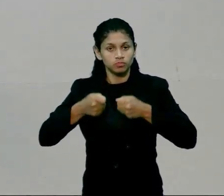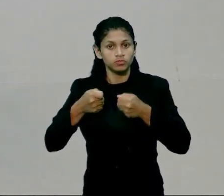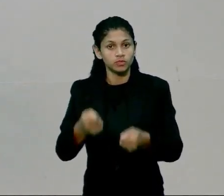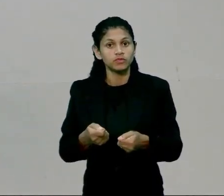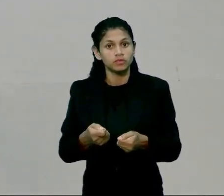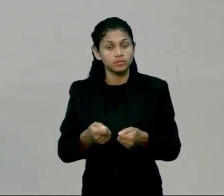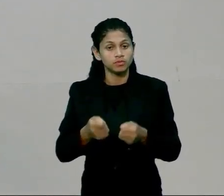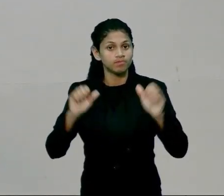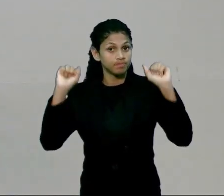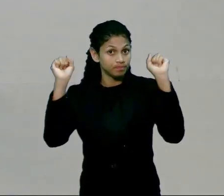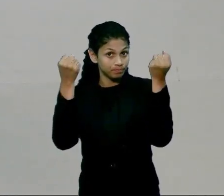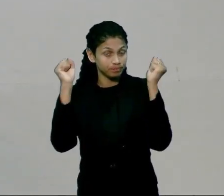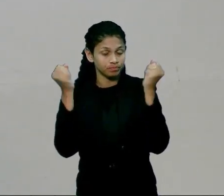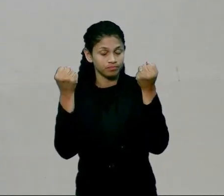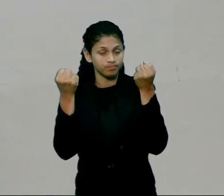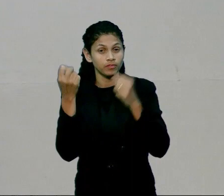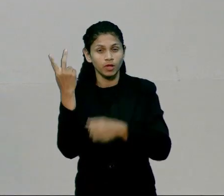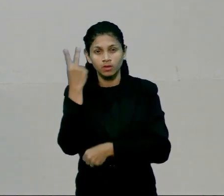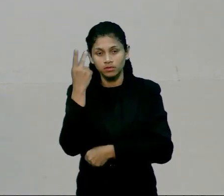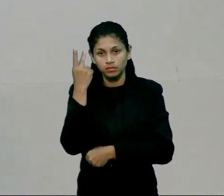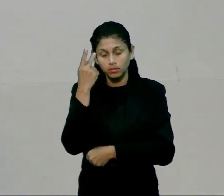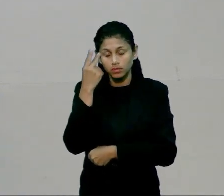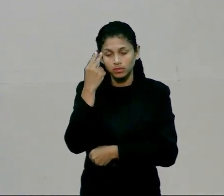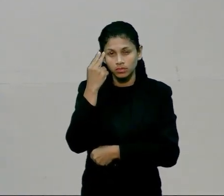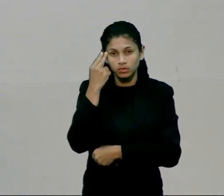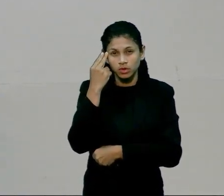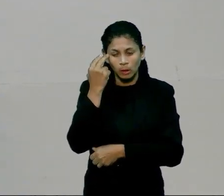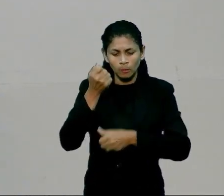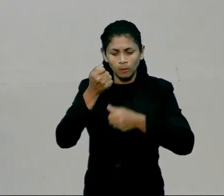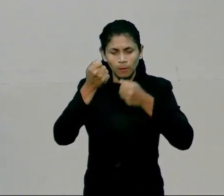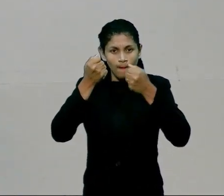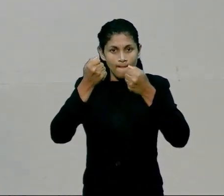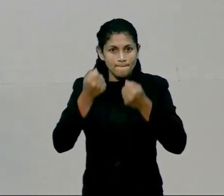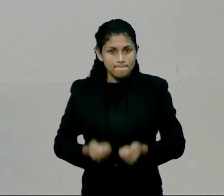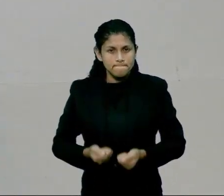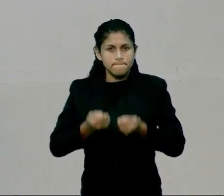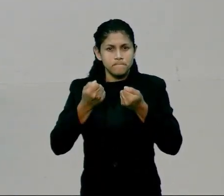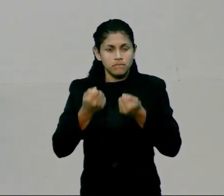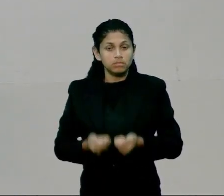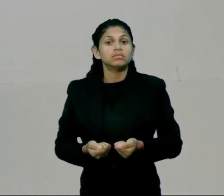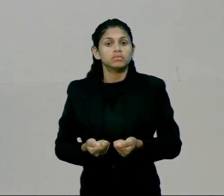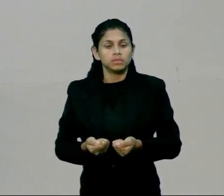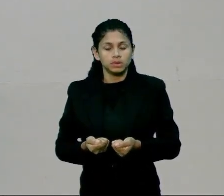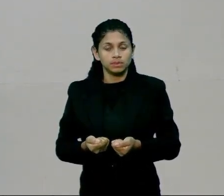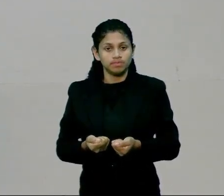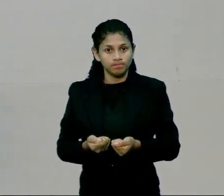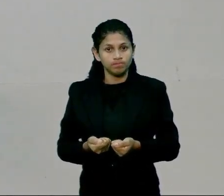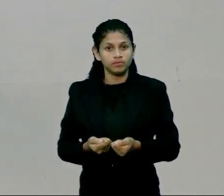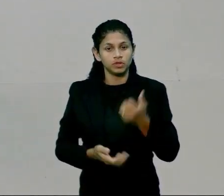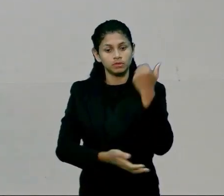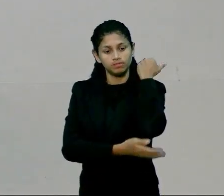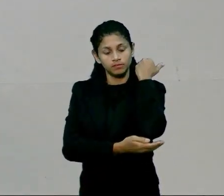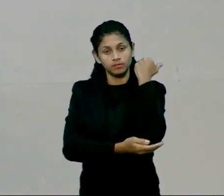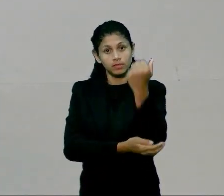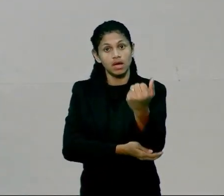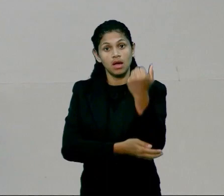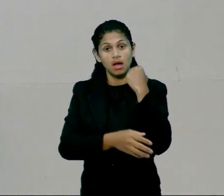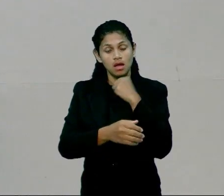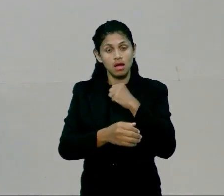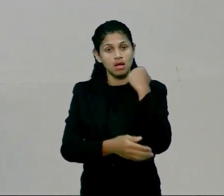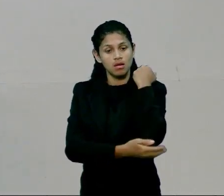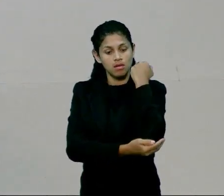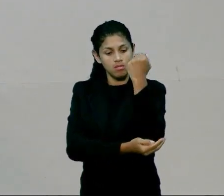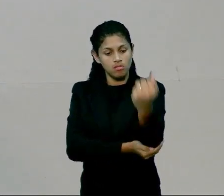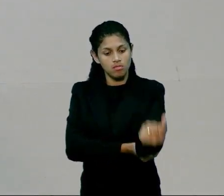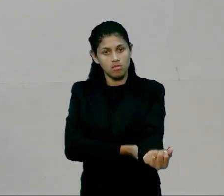corpo. Normalmente, as sobrecargas elas acontecem nas partes de alavanca, ombro, cotovelo. Então, aqui a gente vai ter